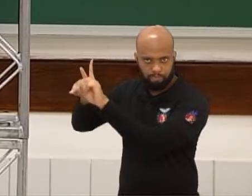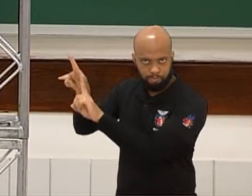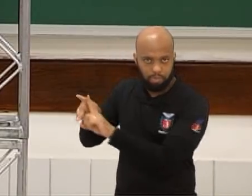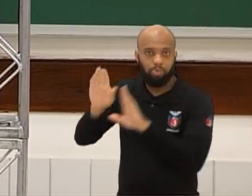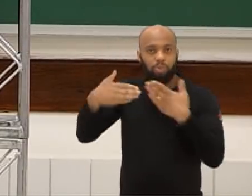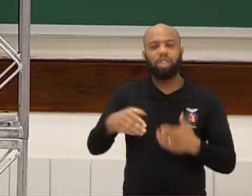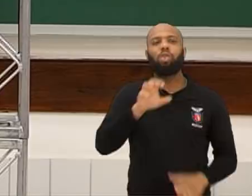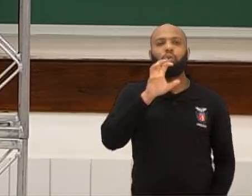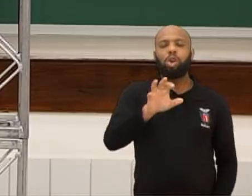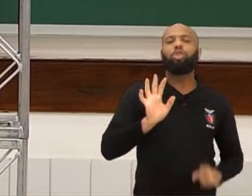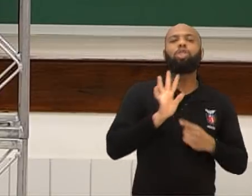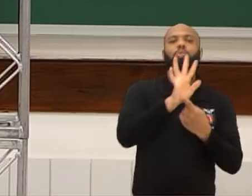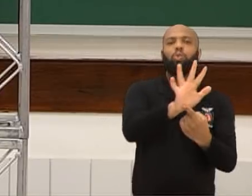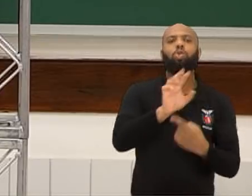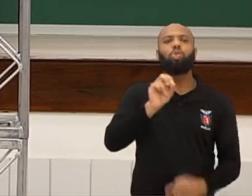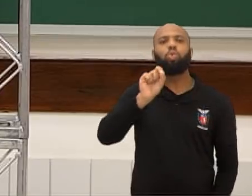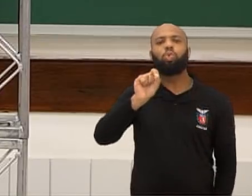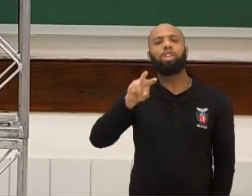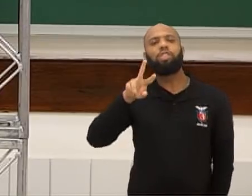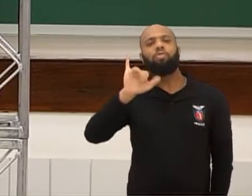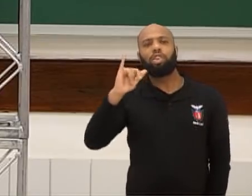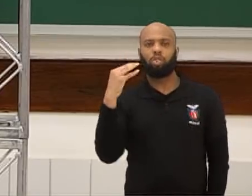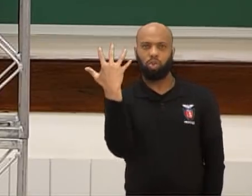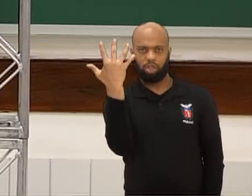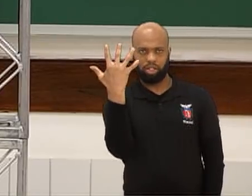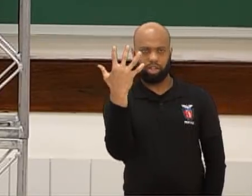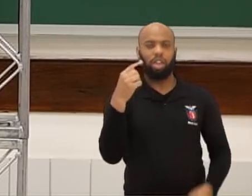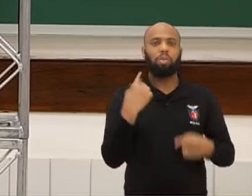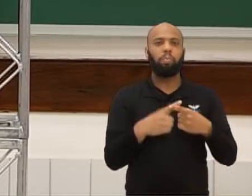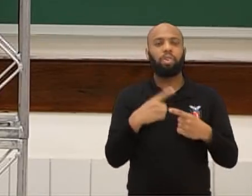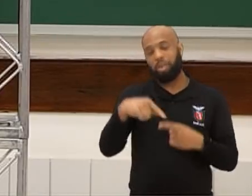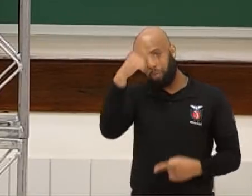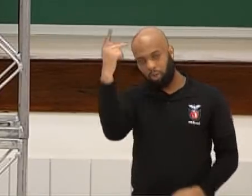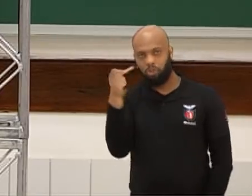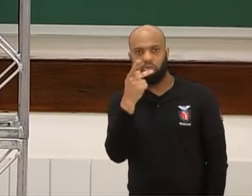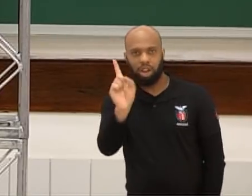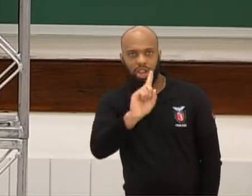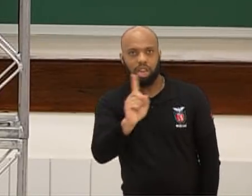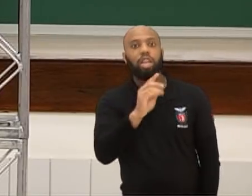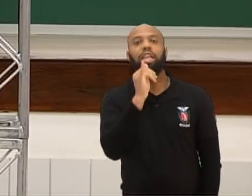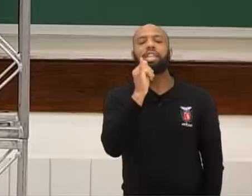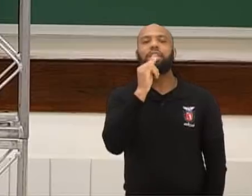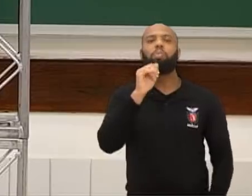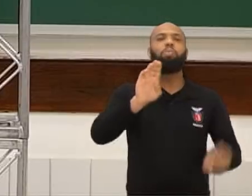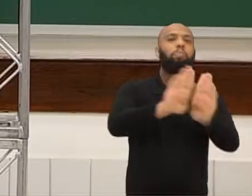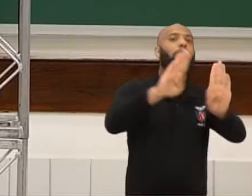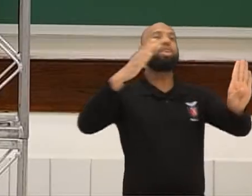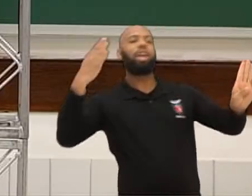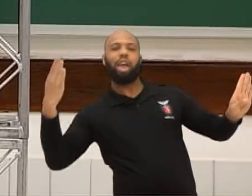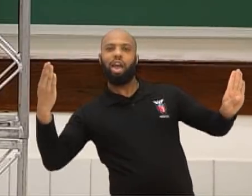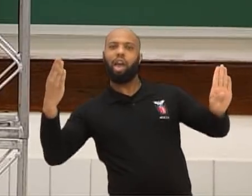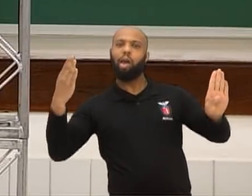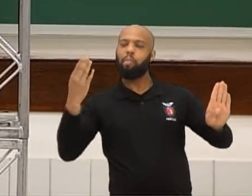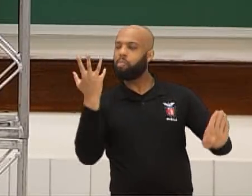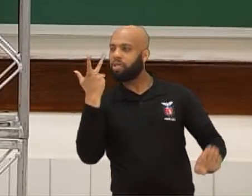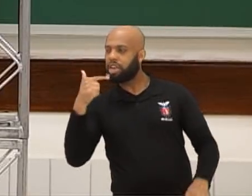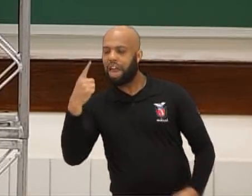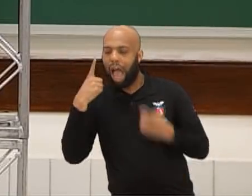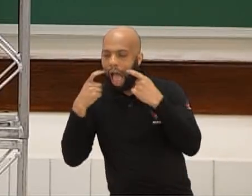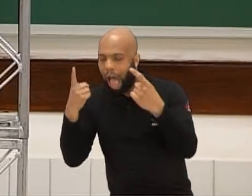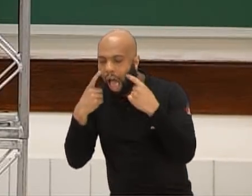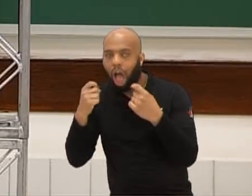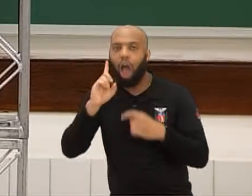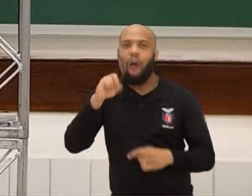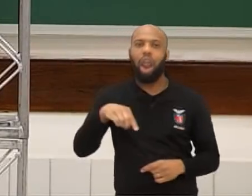indicar o que deve acontecer e que não é dito pelos personagens. Por exemplo, uma porta se abre, uma criança chora,